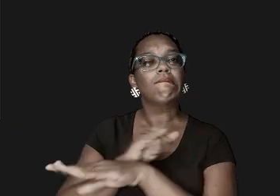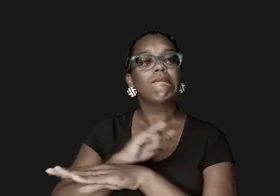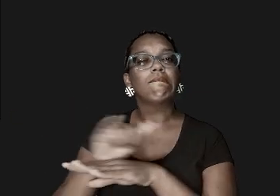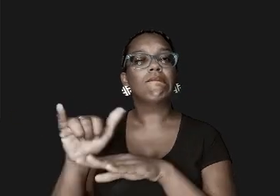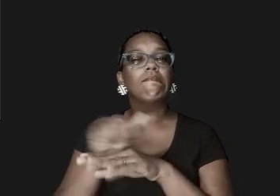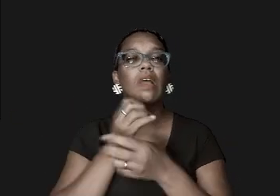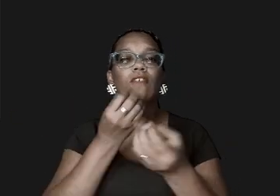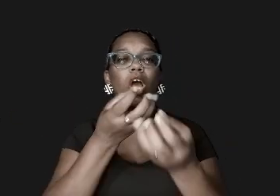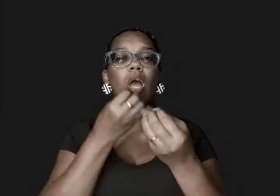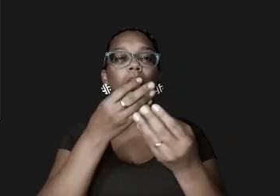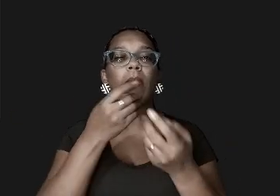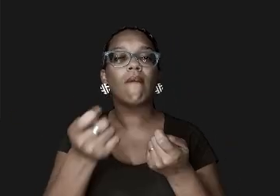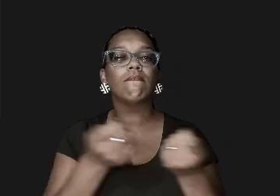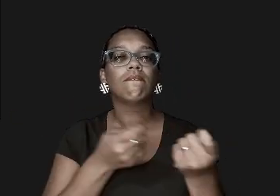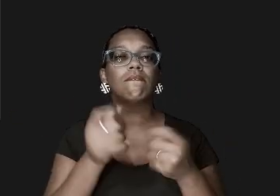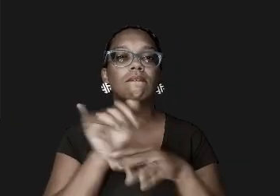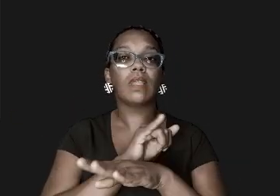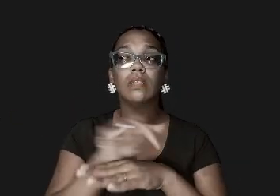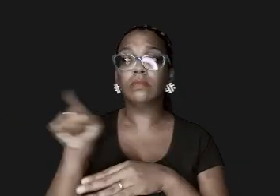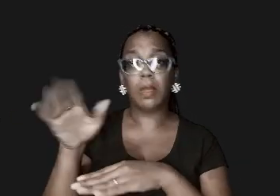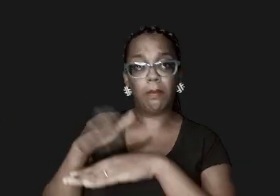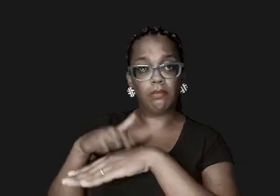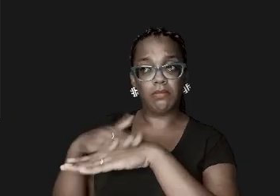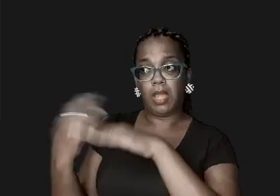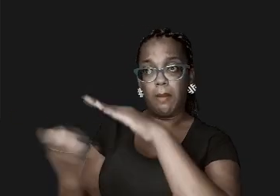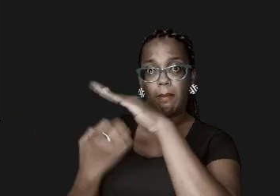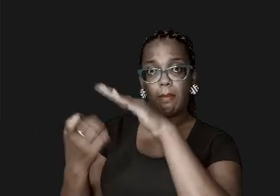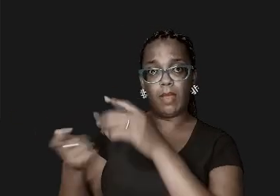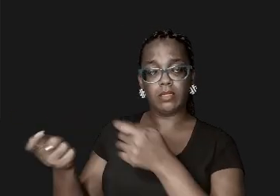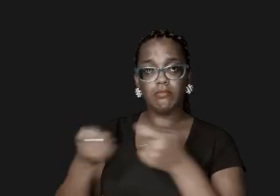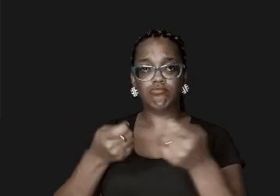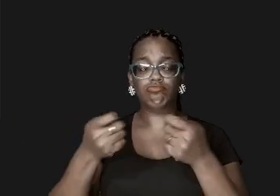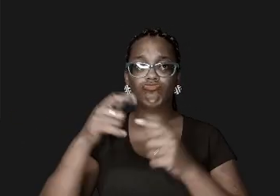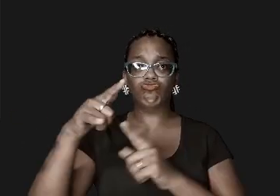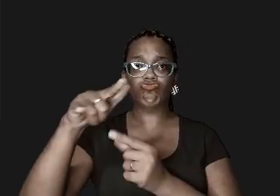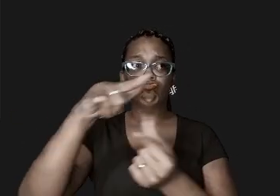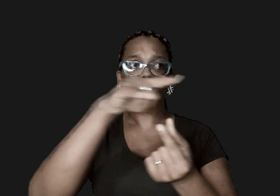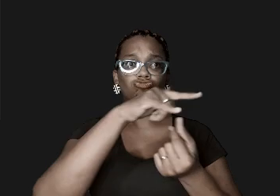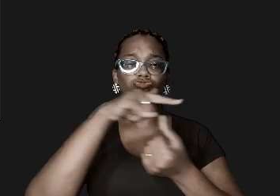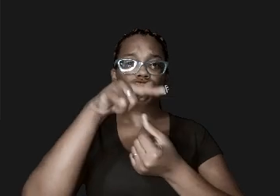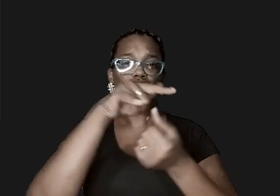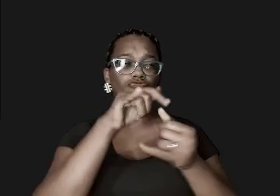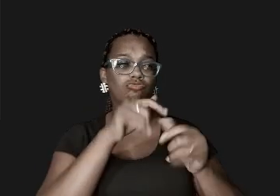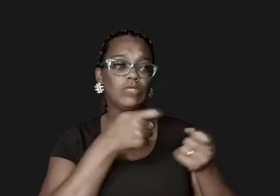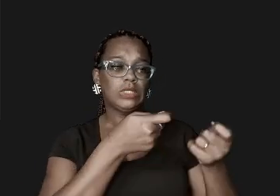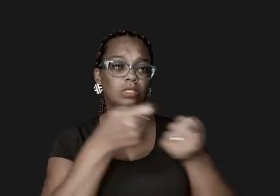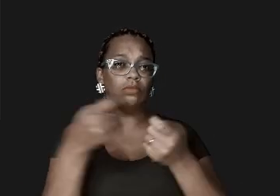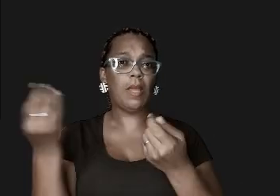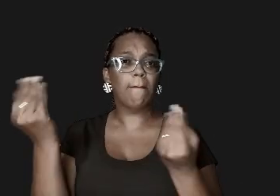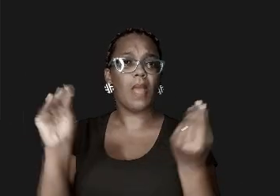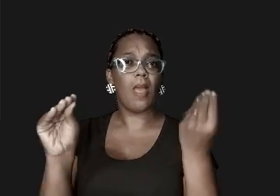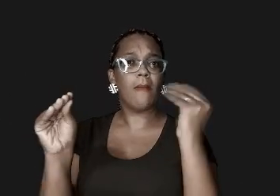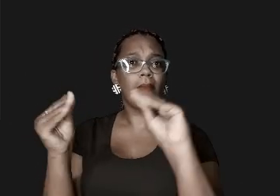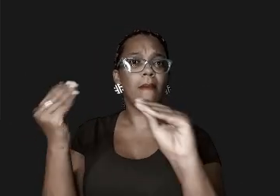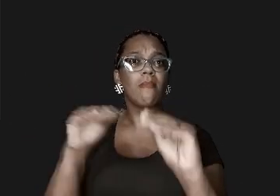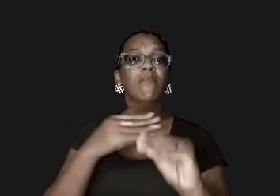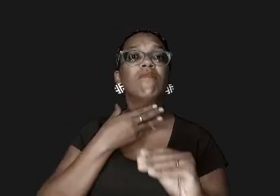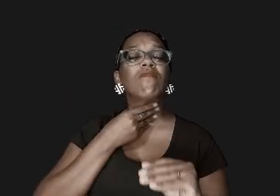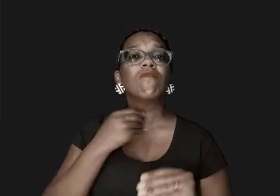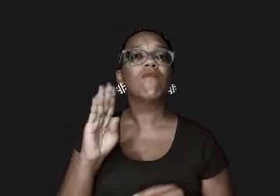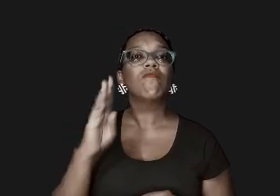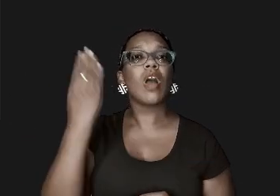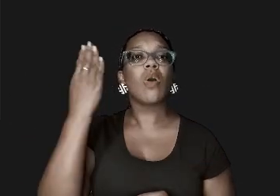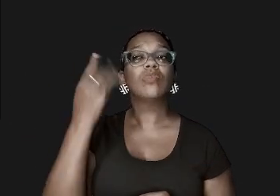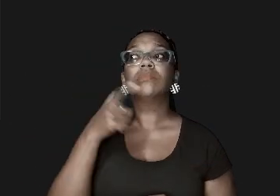supostamente aquela publicação de fato se levantes era uma forma de manipulação internacional a própria